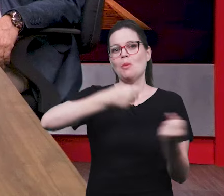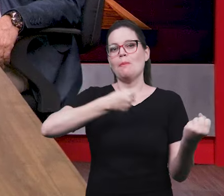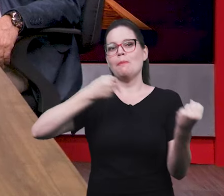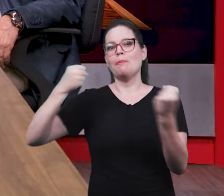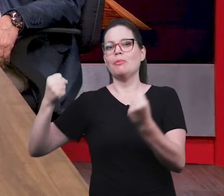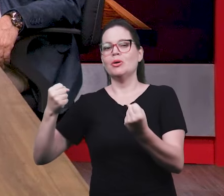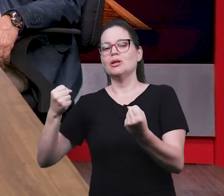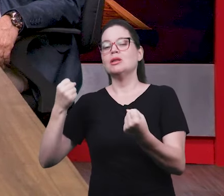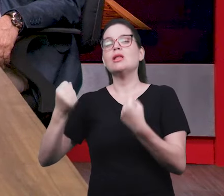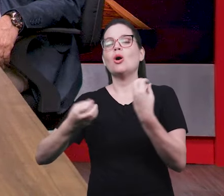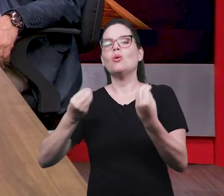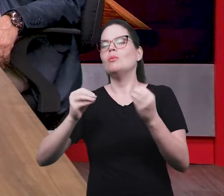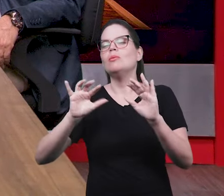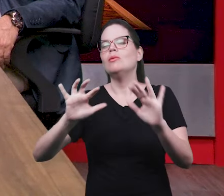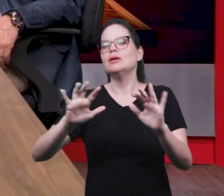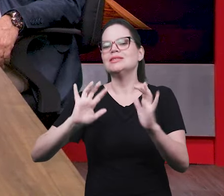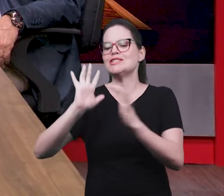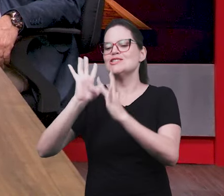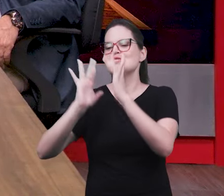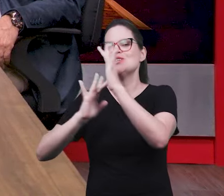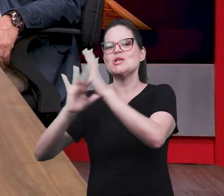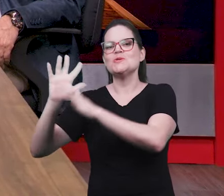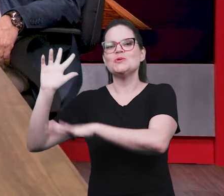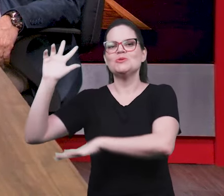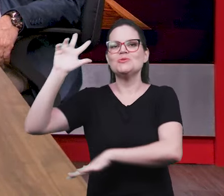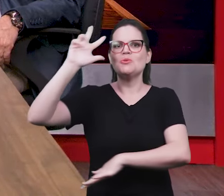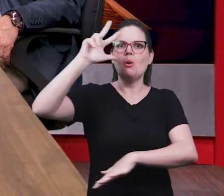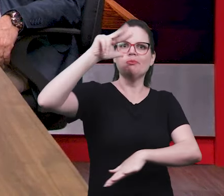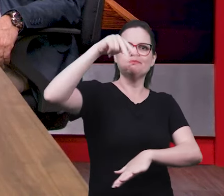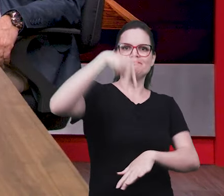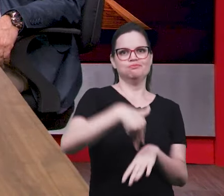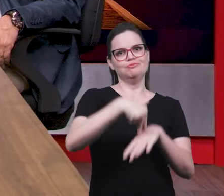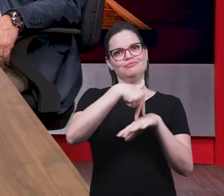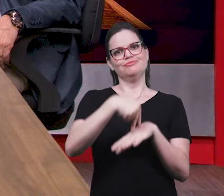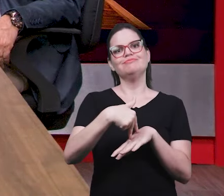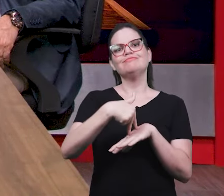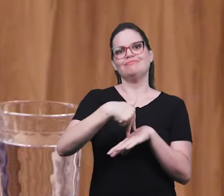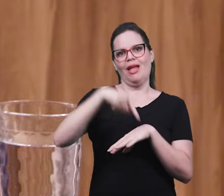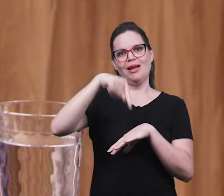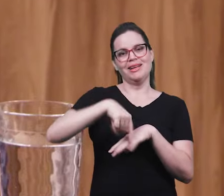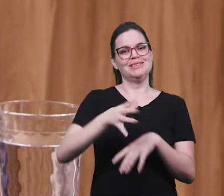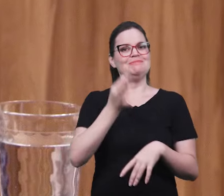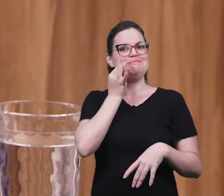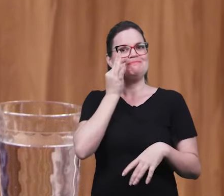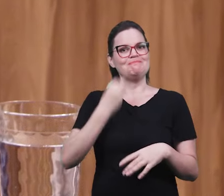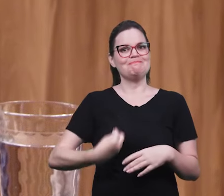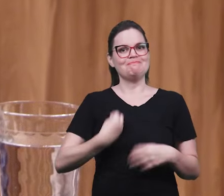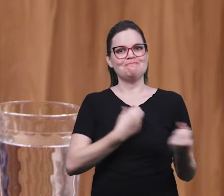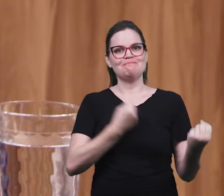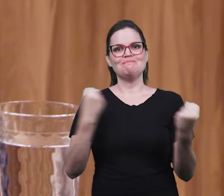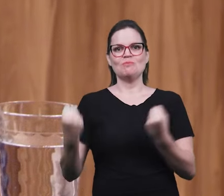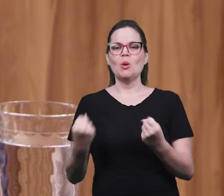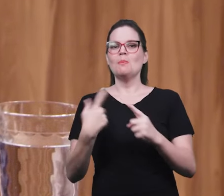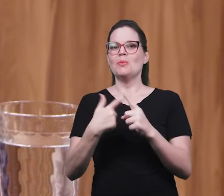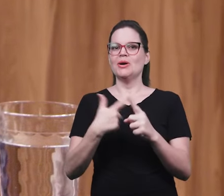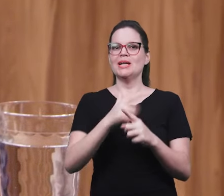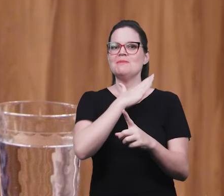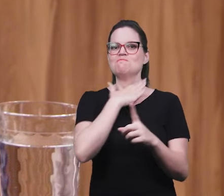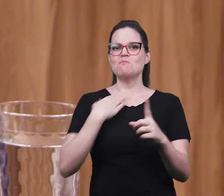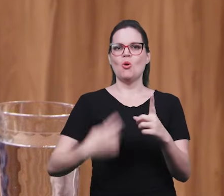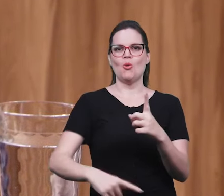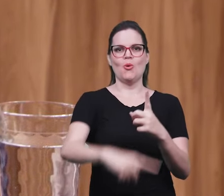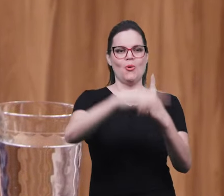quando nós vemos a ação do Senhor Jesus, né? O Senhor Jesus que ele morreu, mas ele